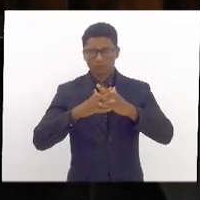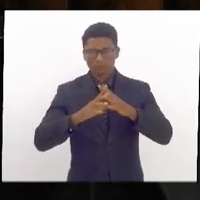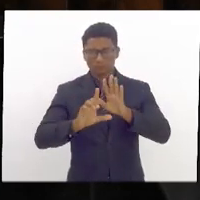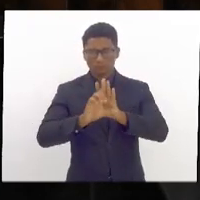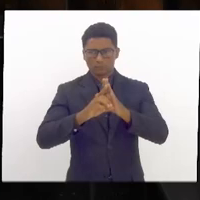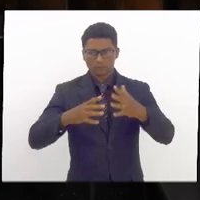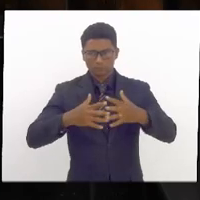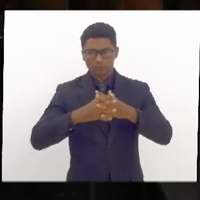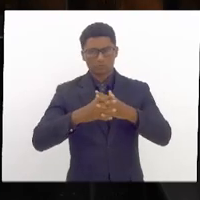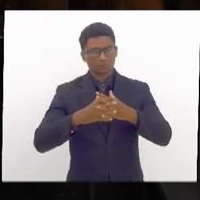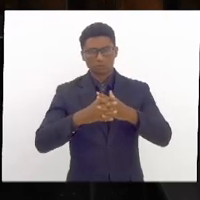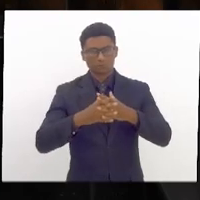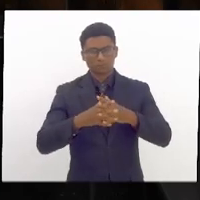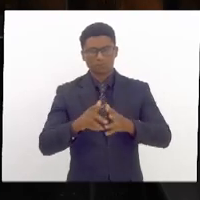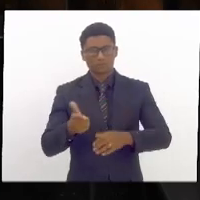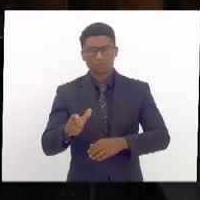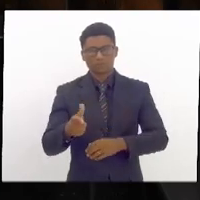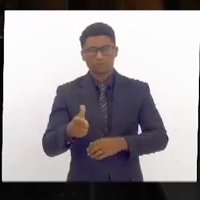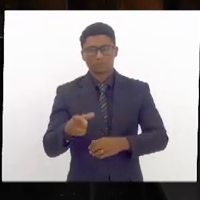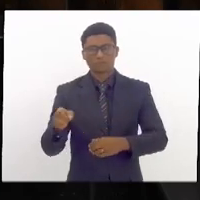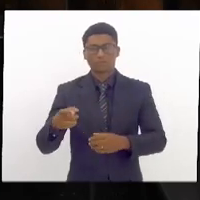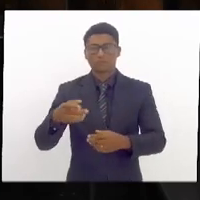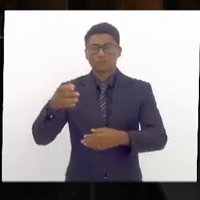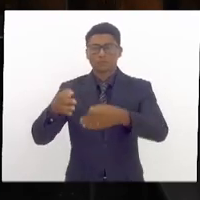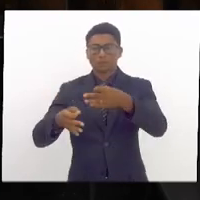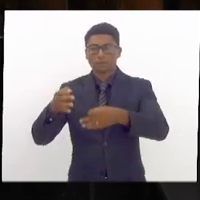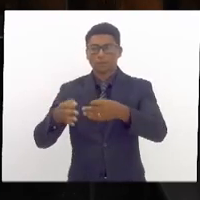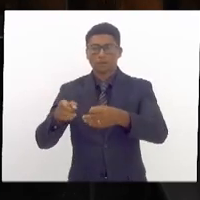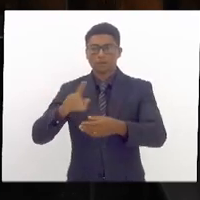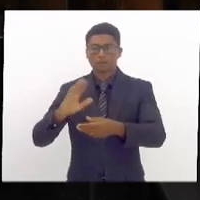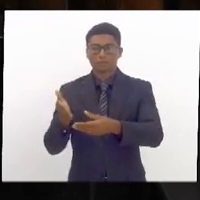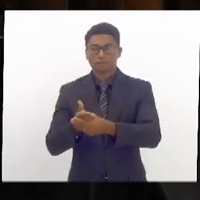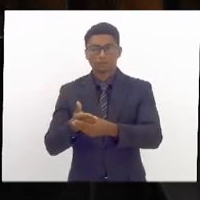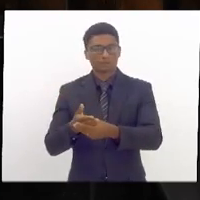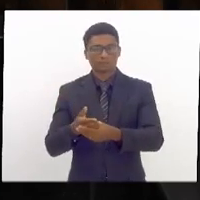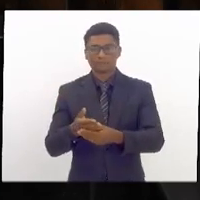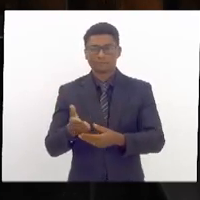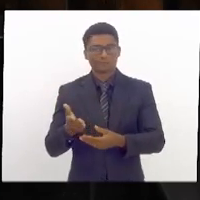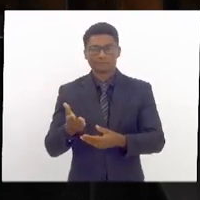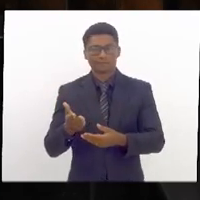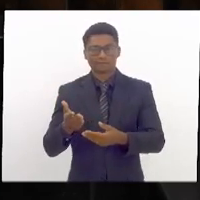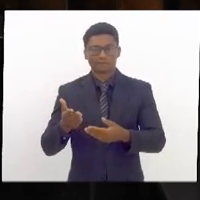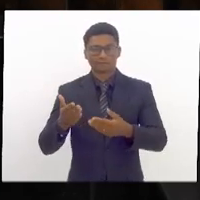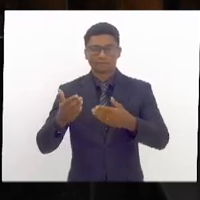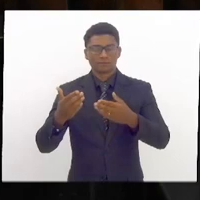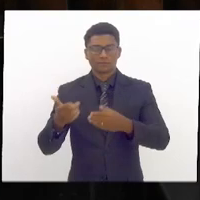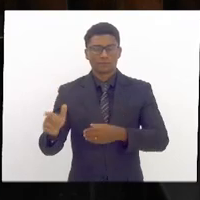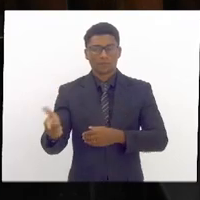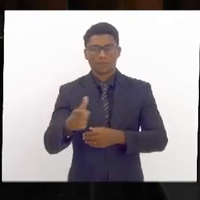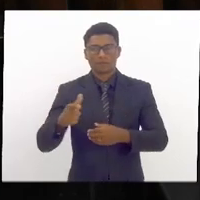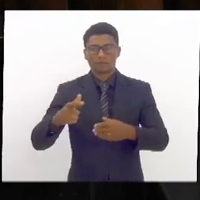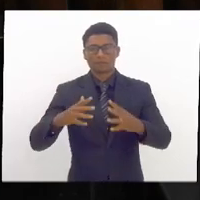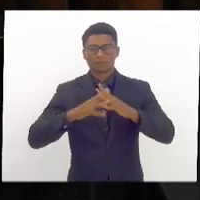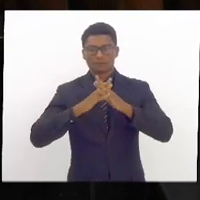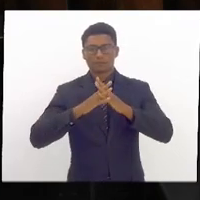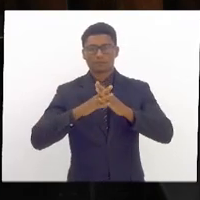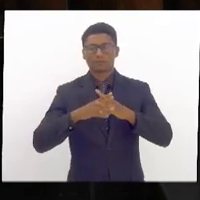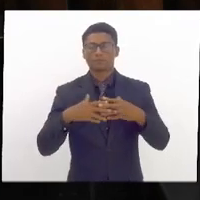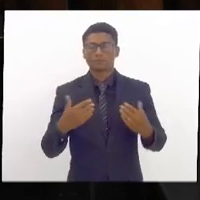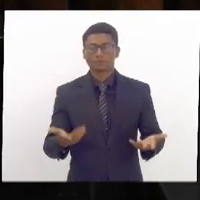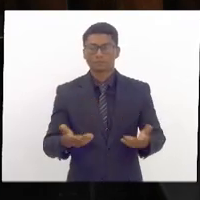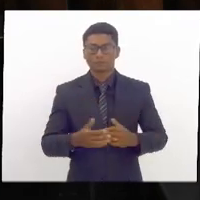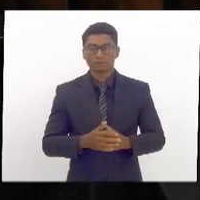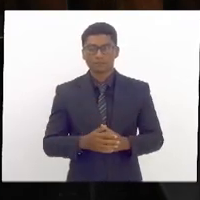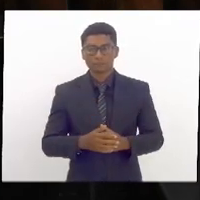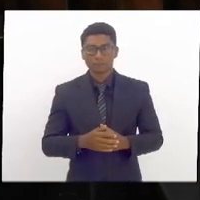legislativa sustentada pelo Tribunal ACO. Assim, o acórdão recorrido revela-se em